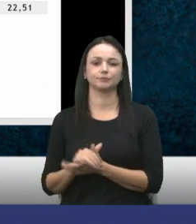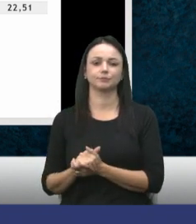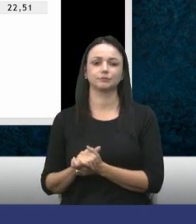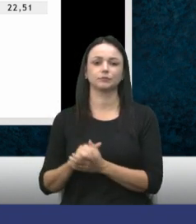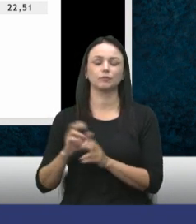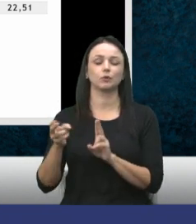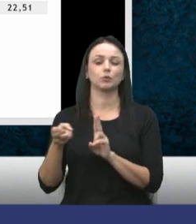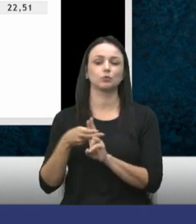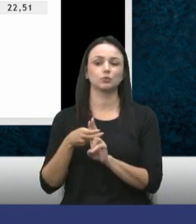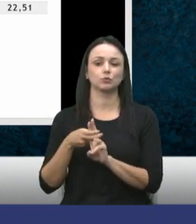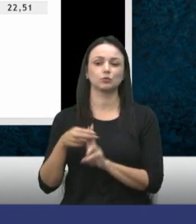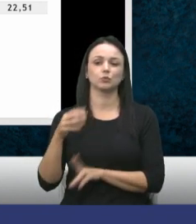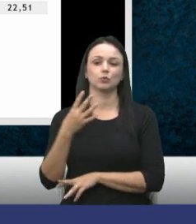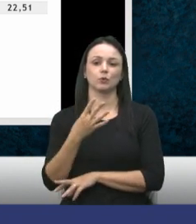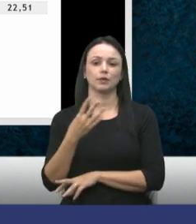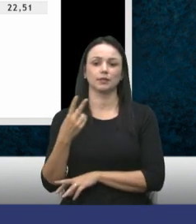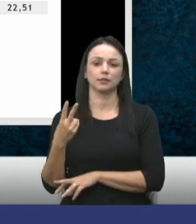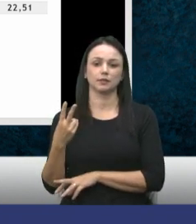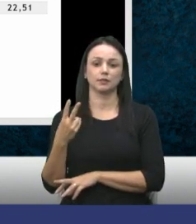SUS,